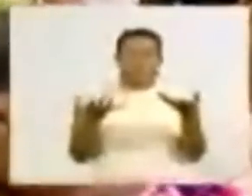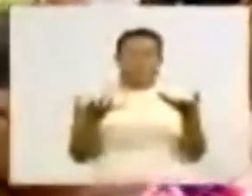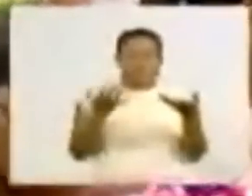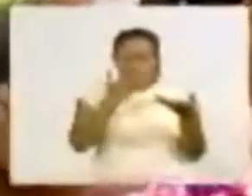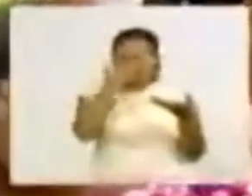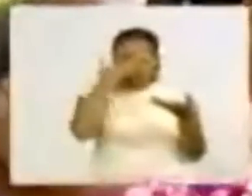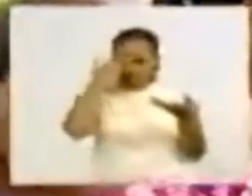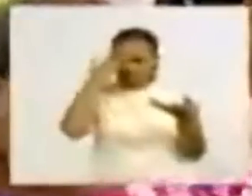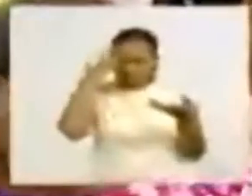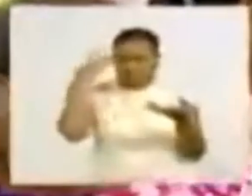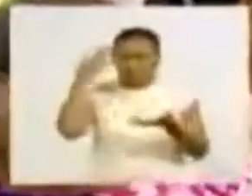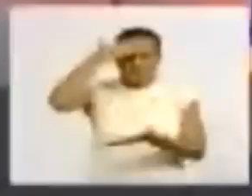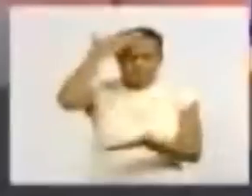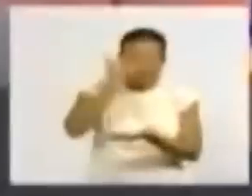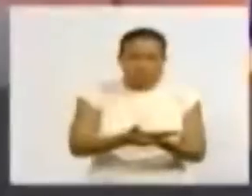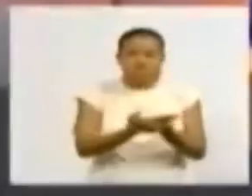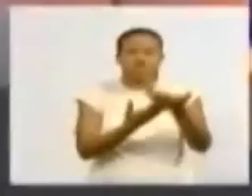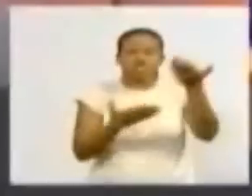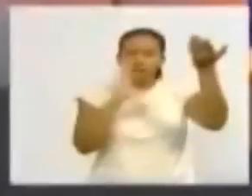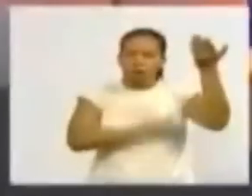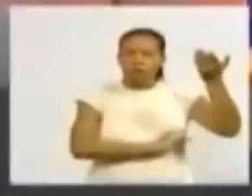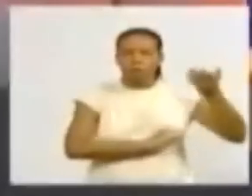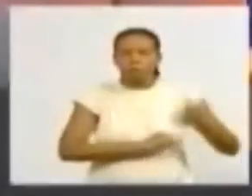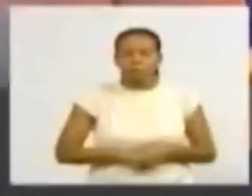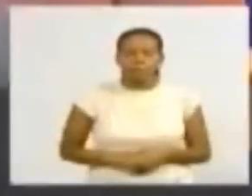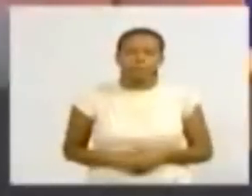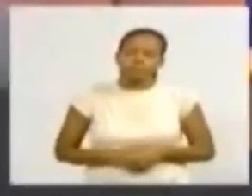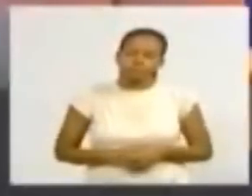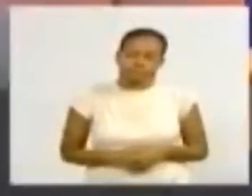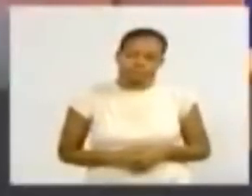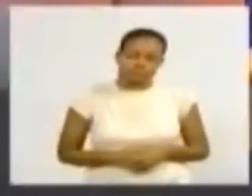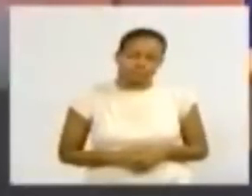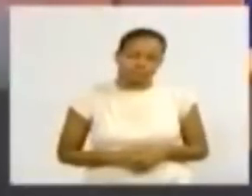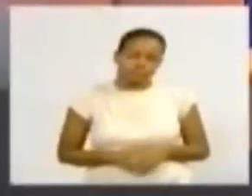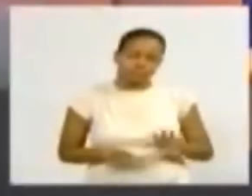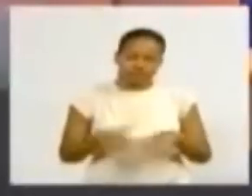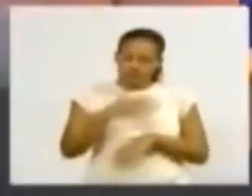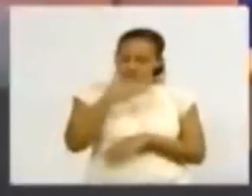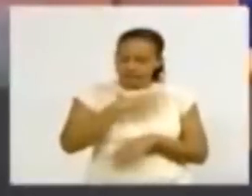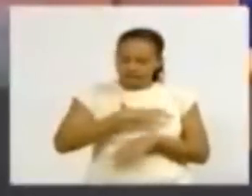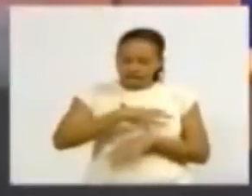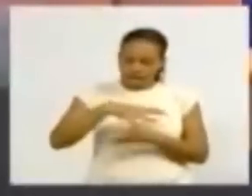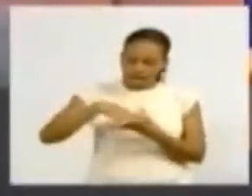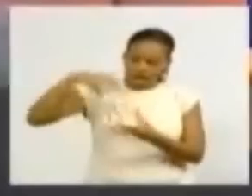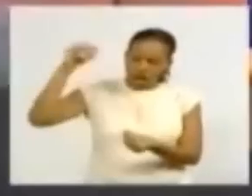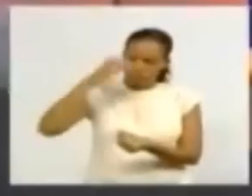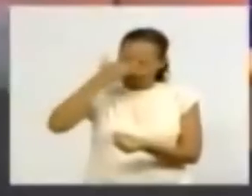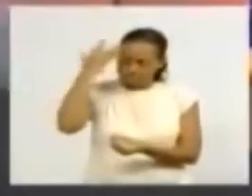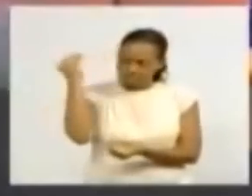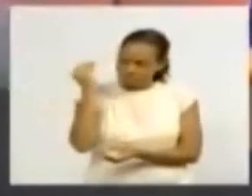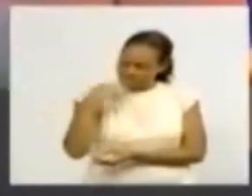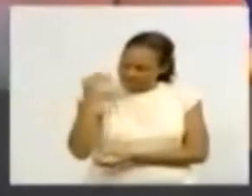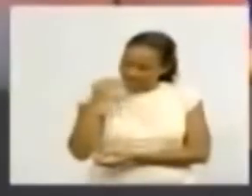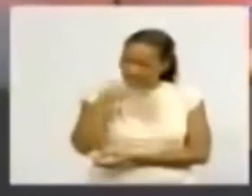Exorta as almas a uma grande confiança na minha misericórdia. Que a alma fraca,